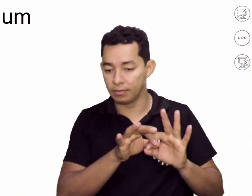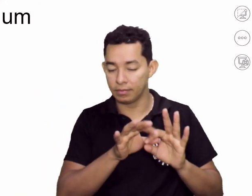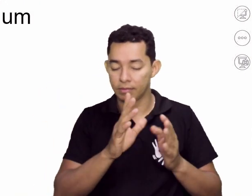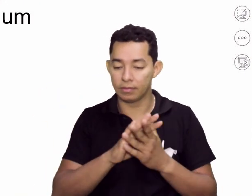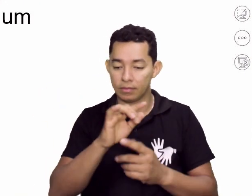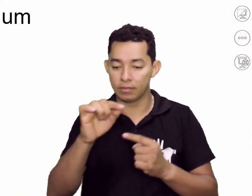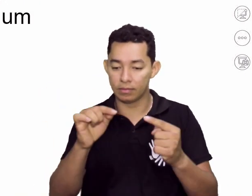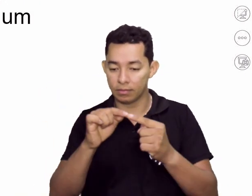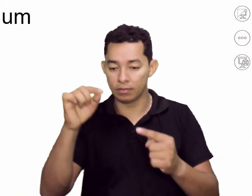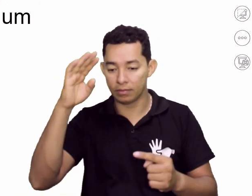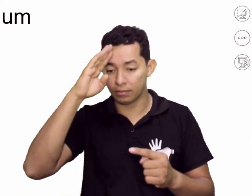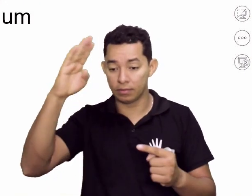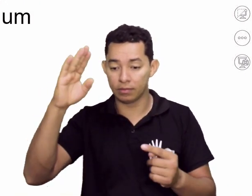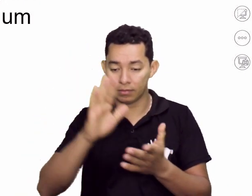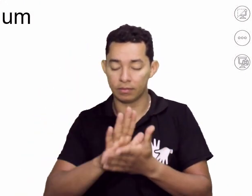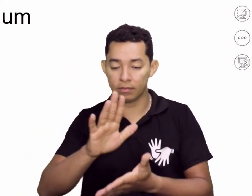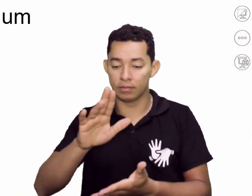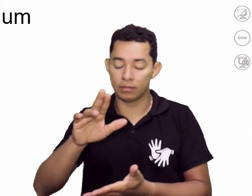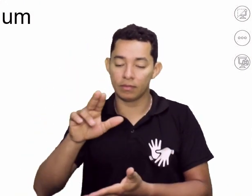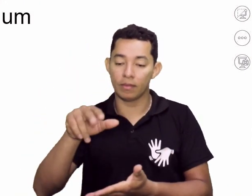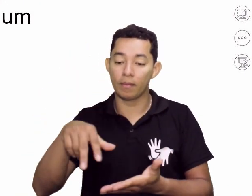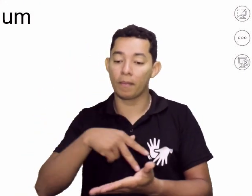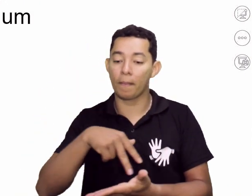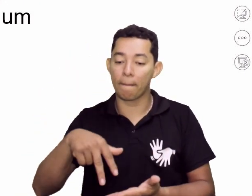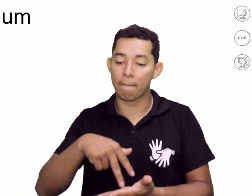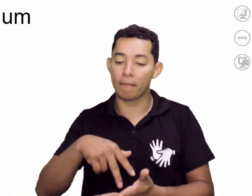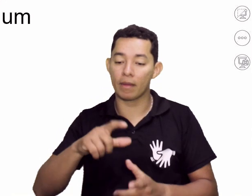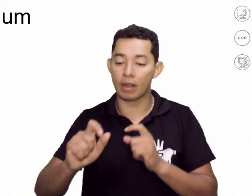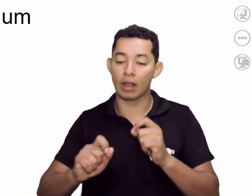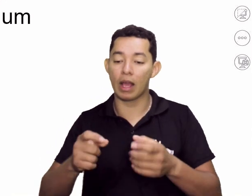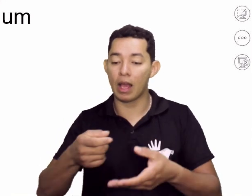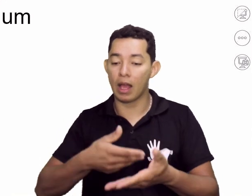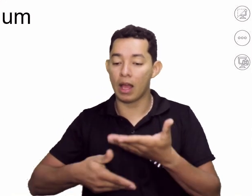dança estava mais associada a...